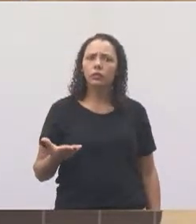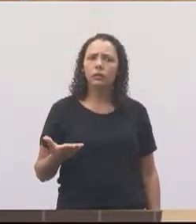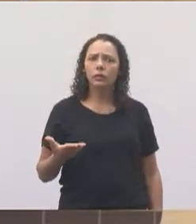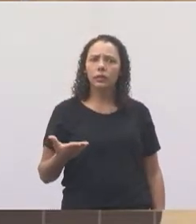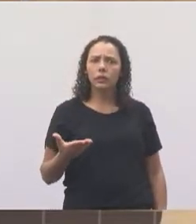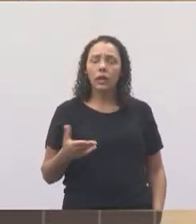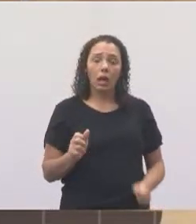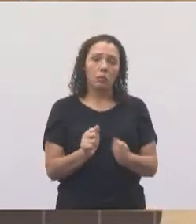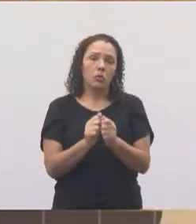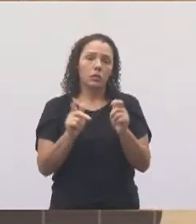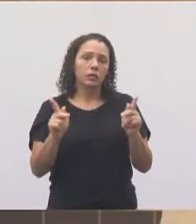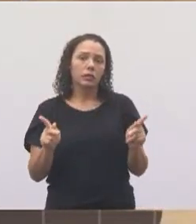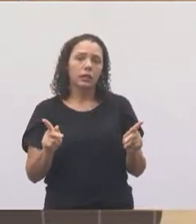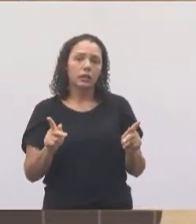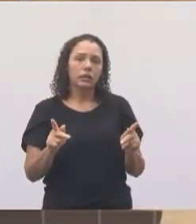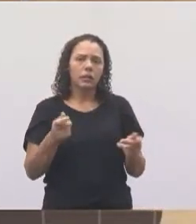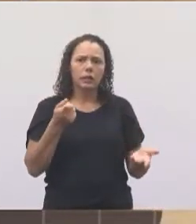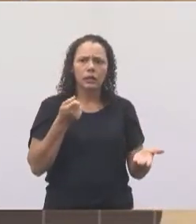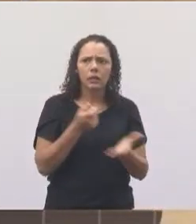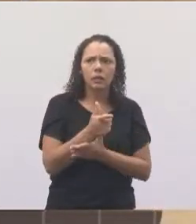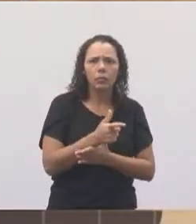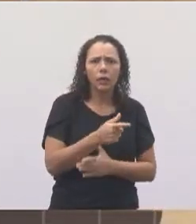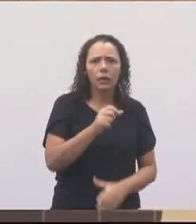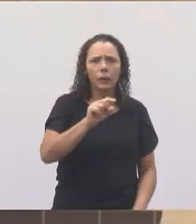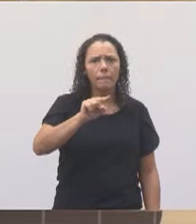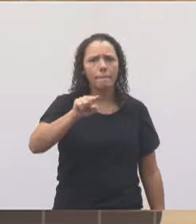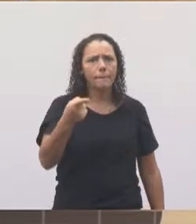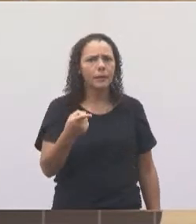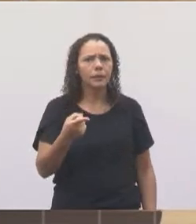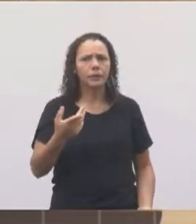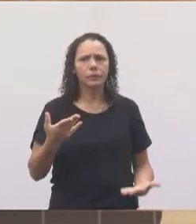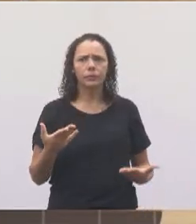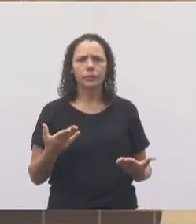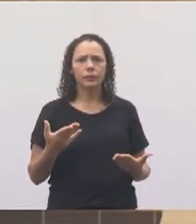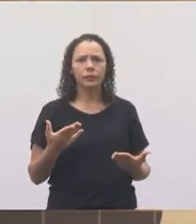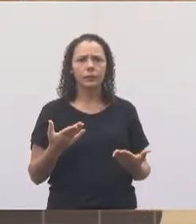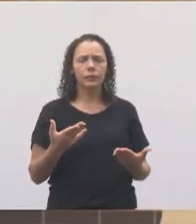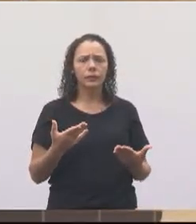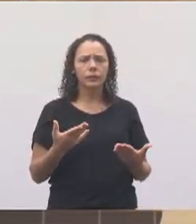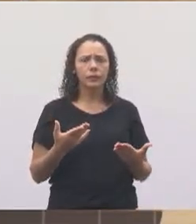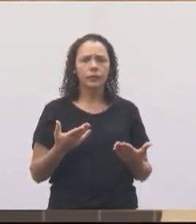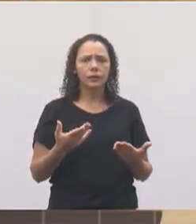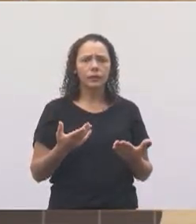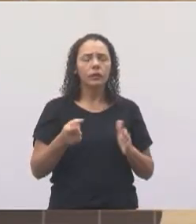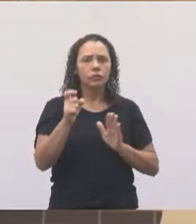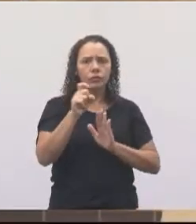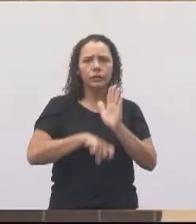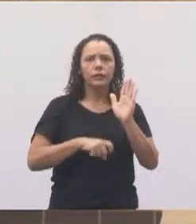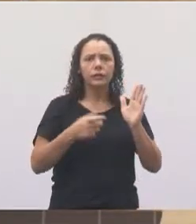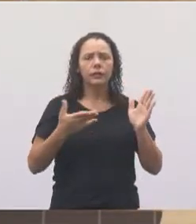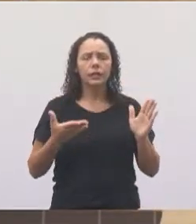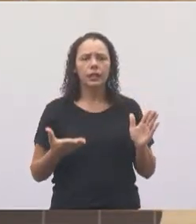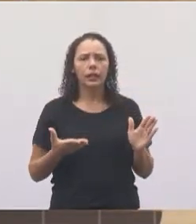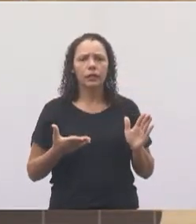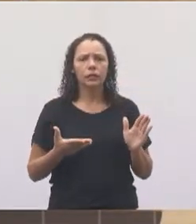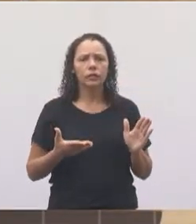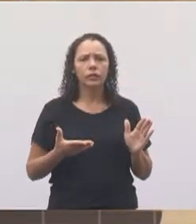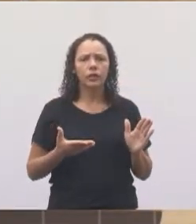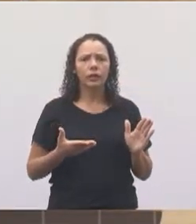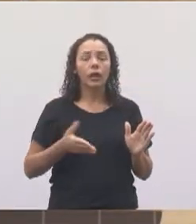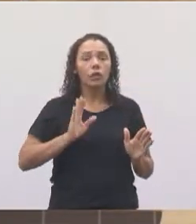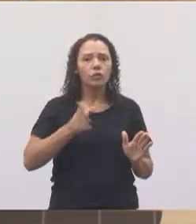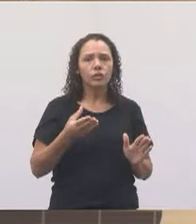aí aposentados que estão pagando mil e poucos reais de contribuição previdenciária, depois de você ter contribuído a